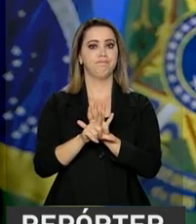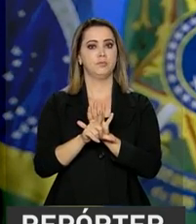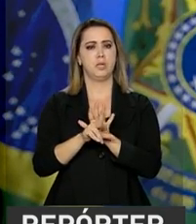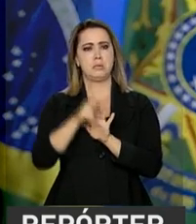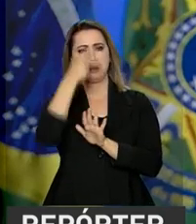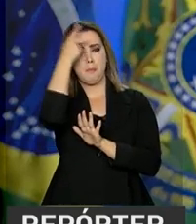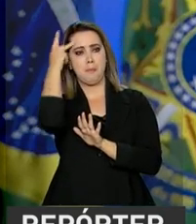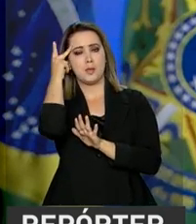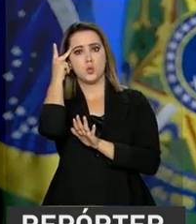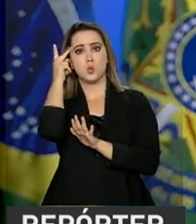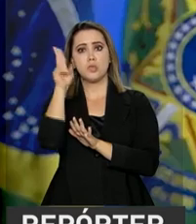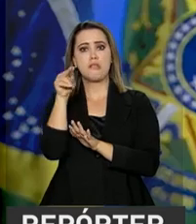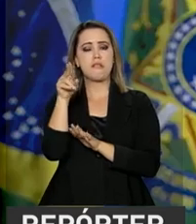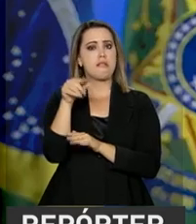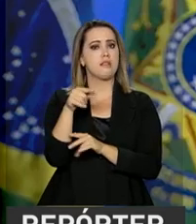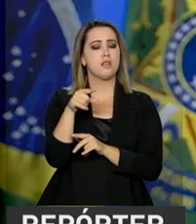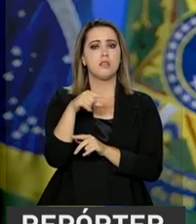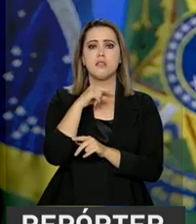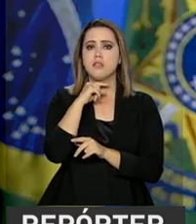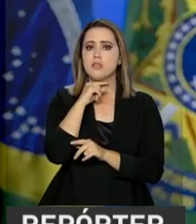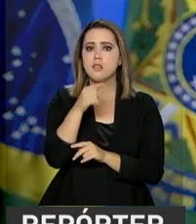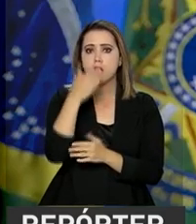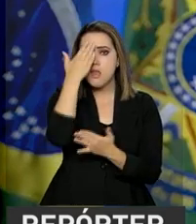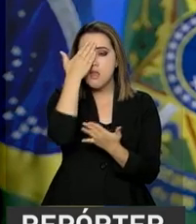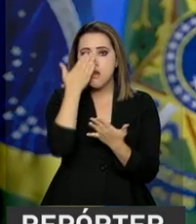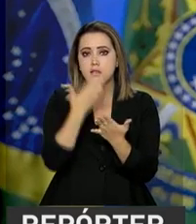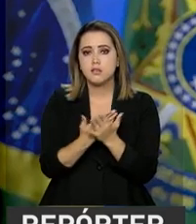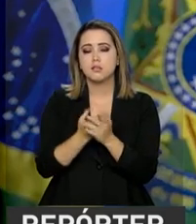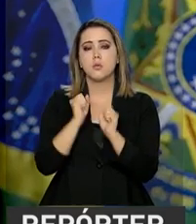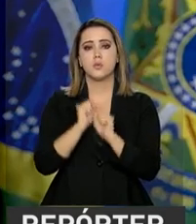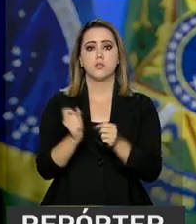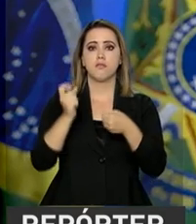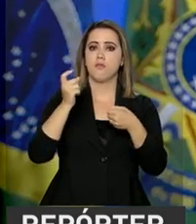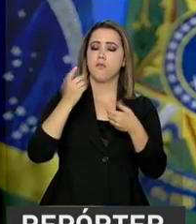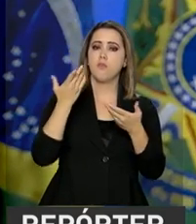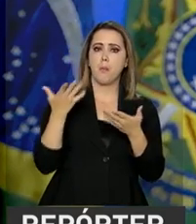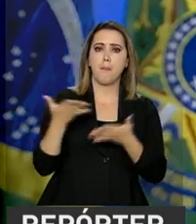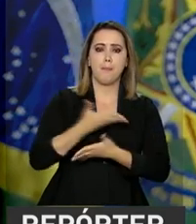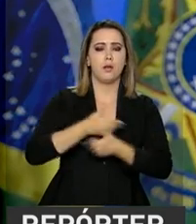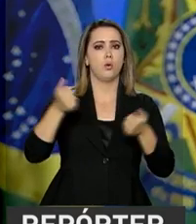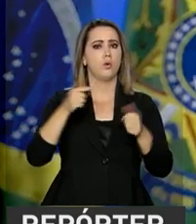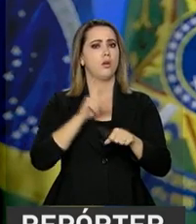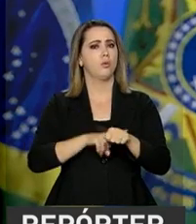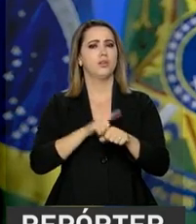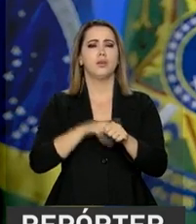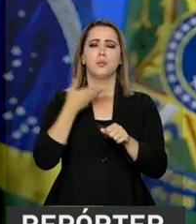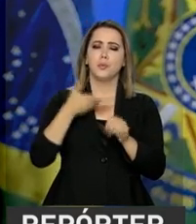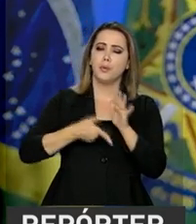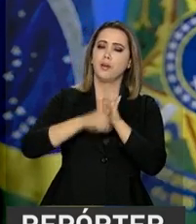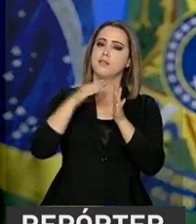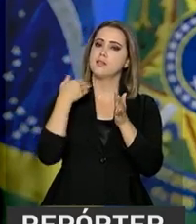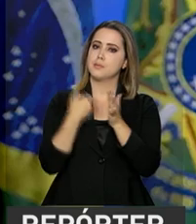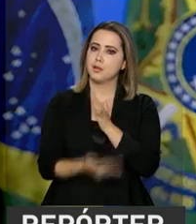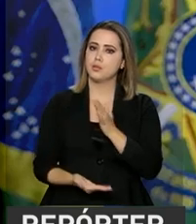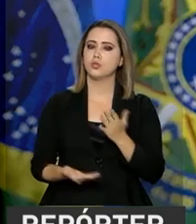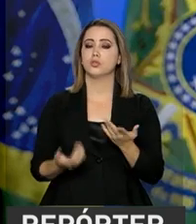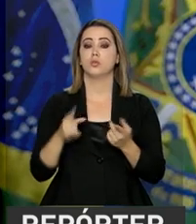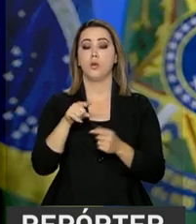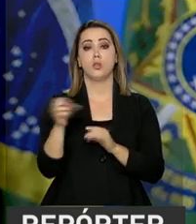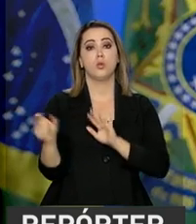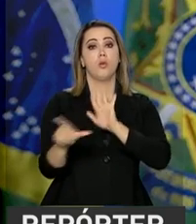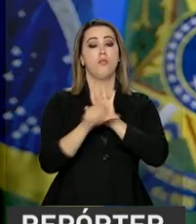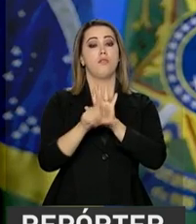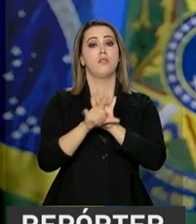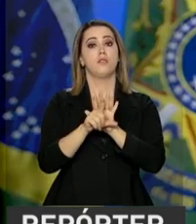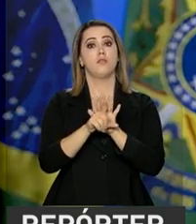otimistas acreditavam que fosse possível recuperar o tempo perdido tão rapidamente a nova lei coloca o